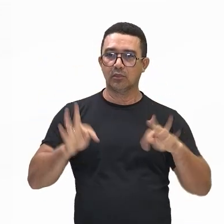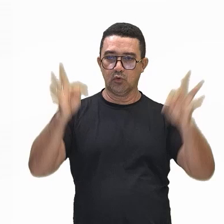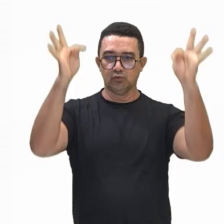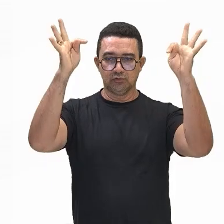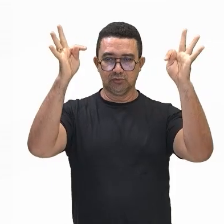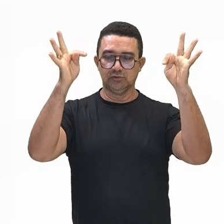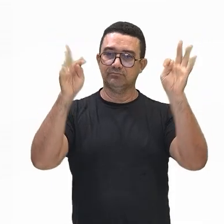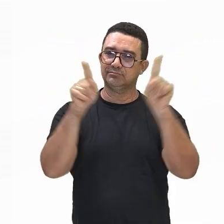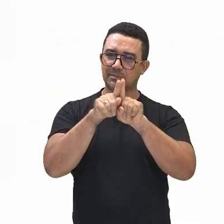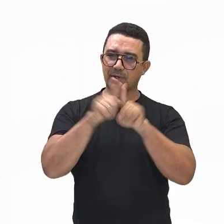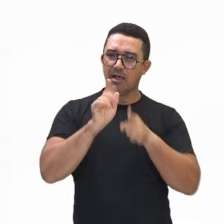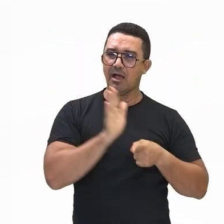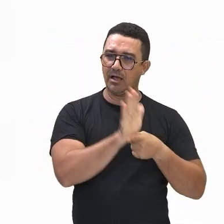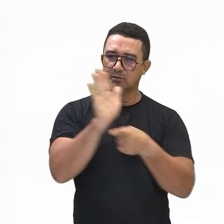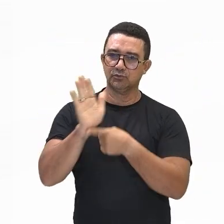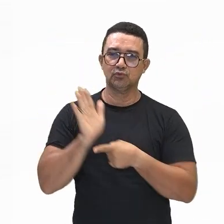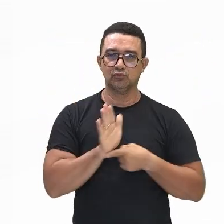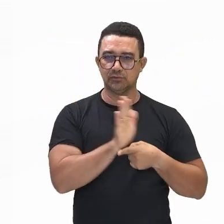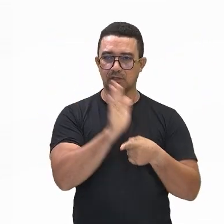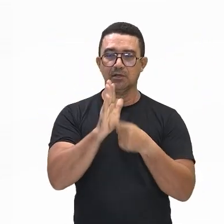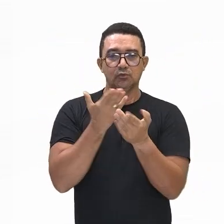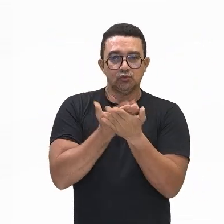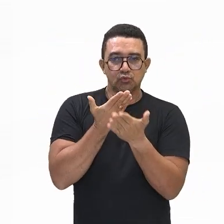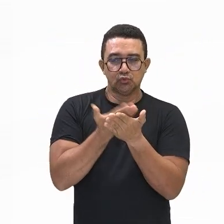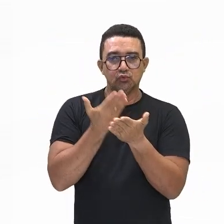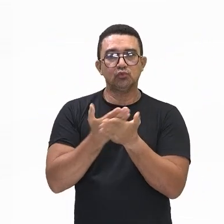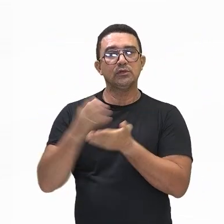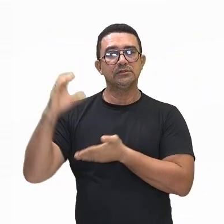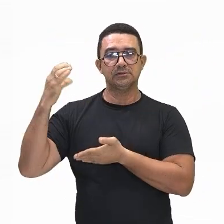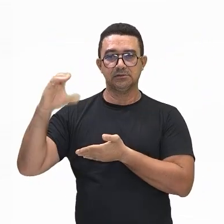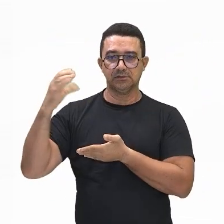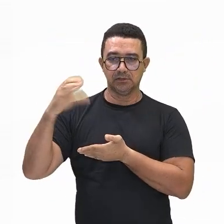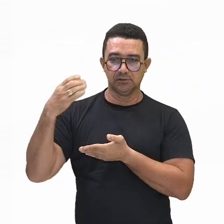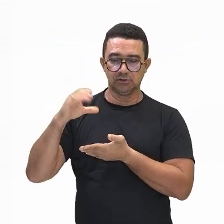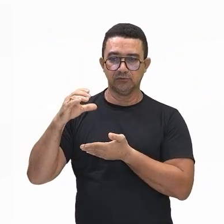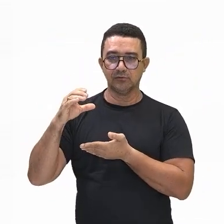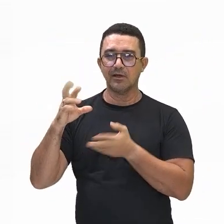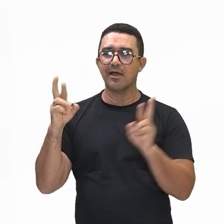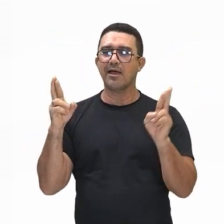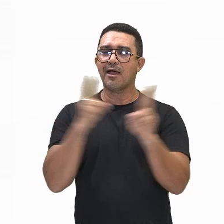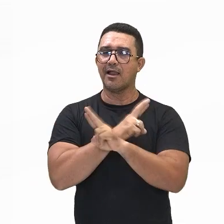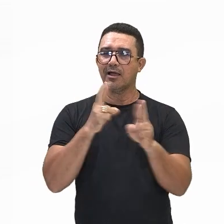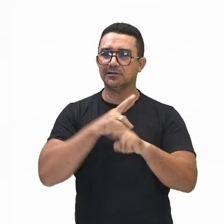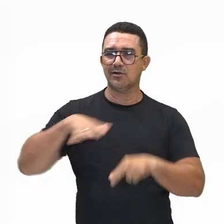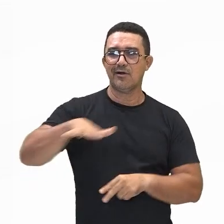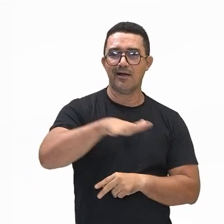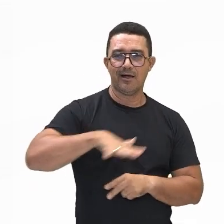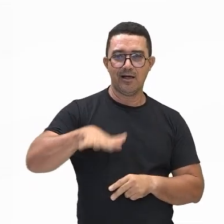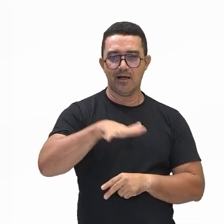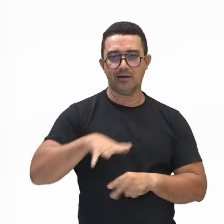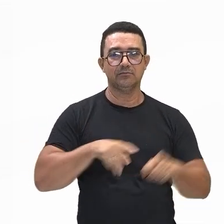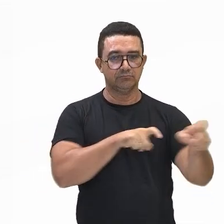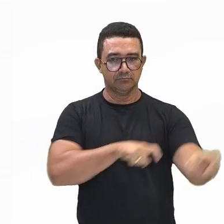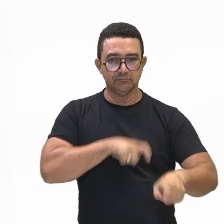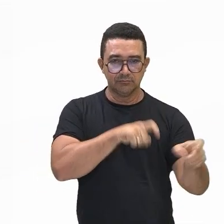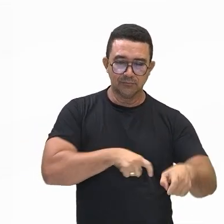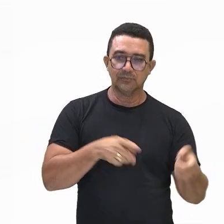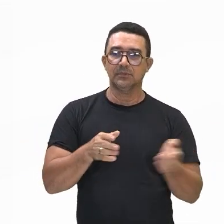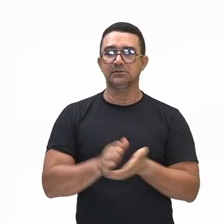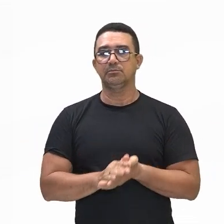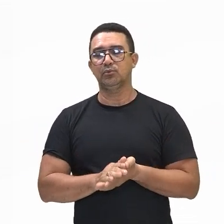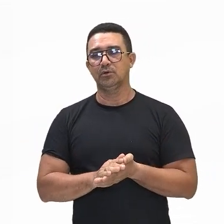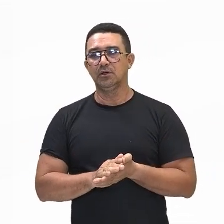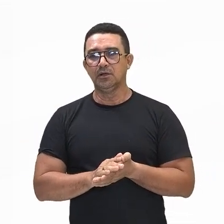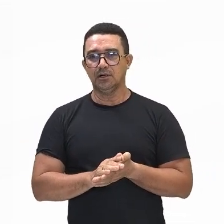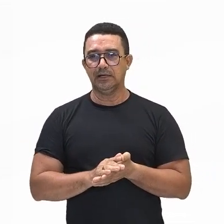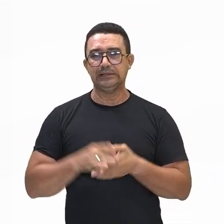acabou ajudando muito nesses estudos científicos relacionados principalmente à atividade do campo, ligado muito à